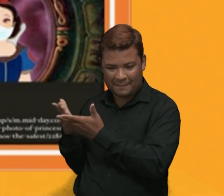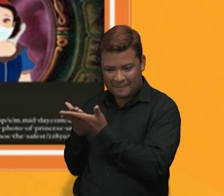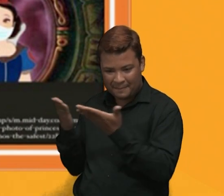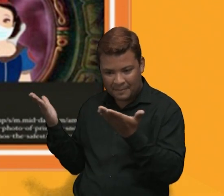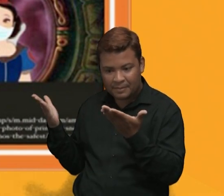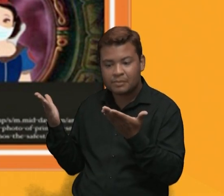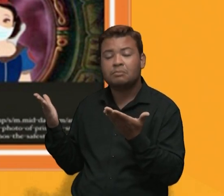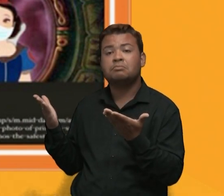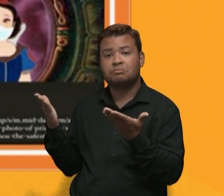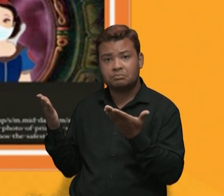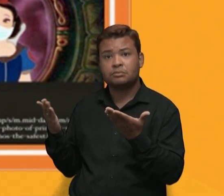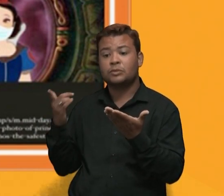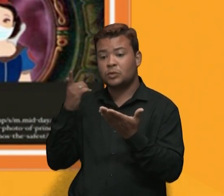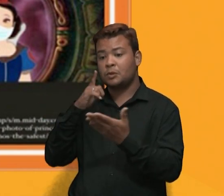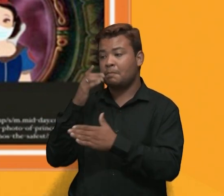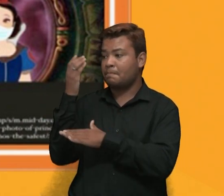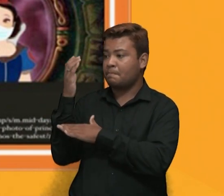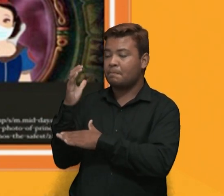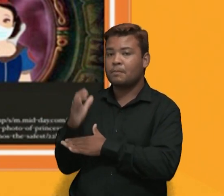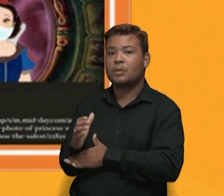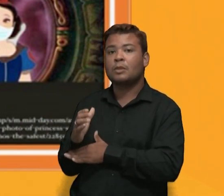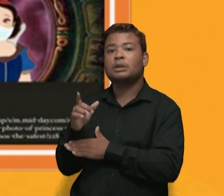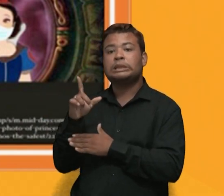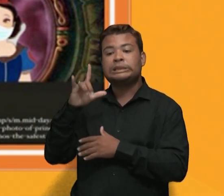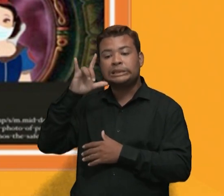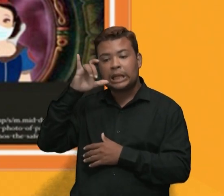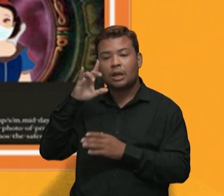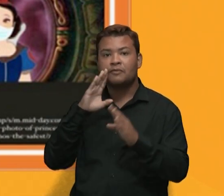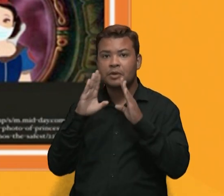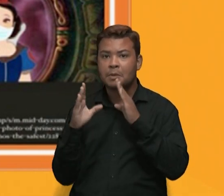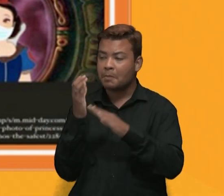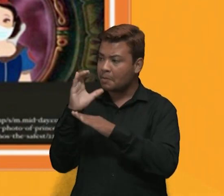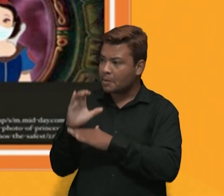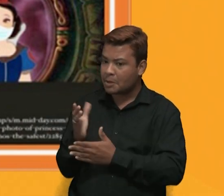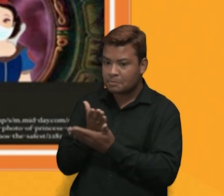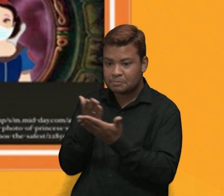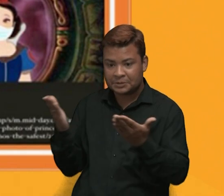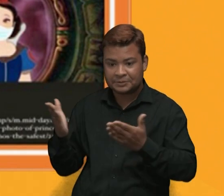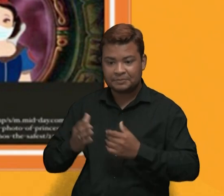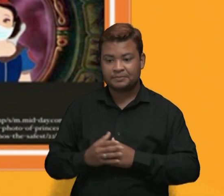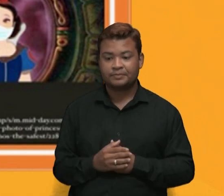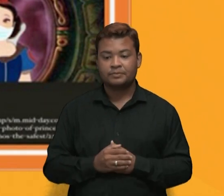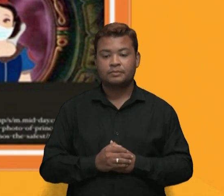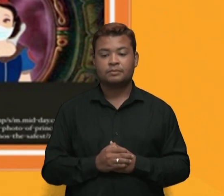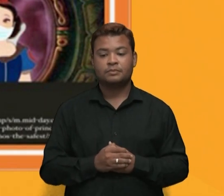pôsteres, publicados no Instagram e no Facebook.